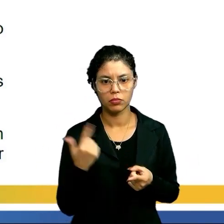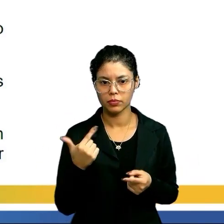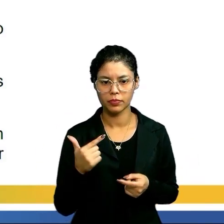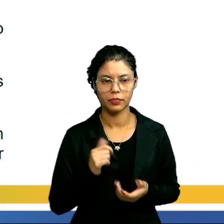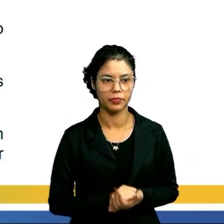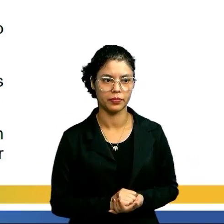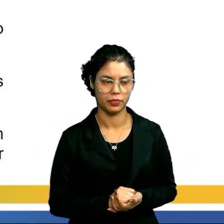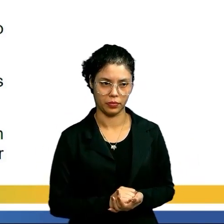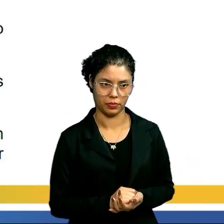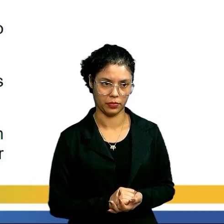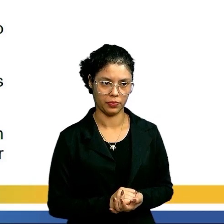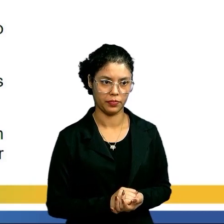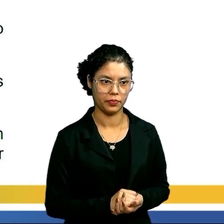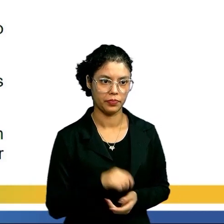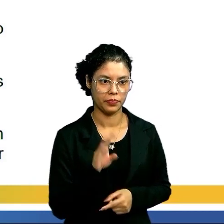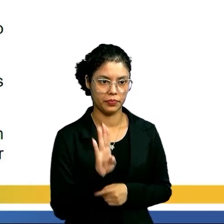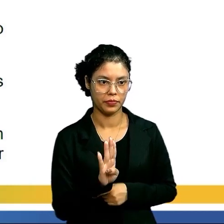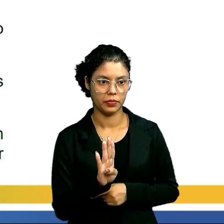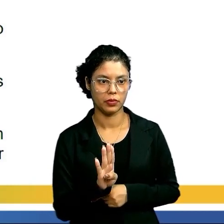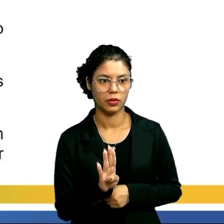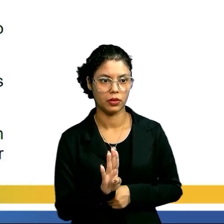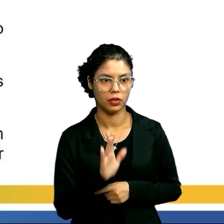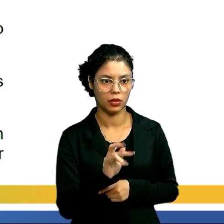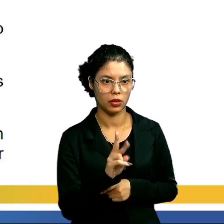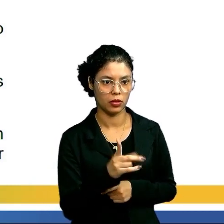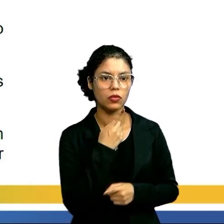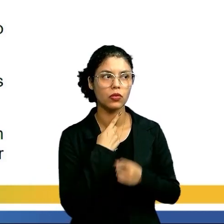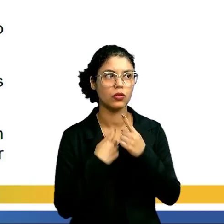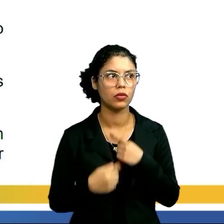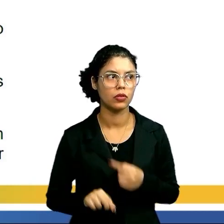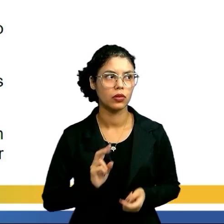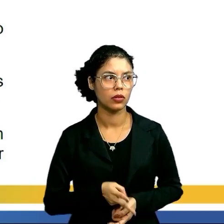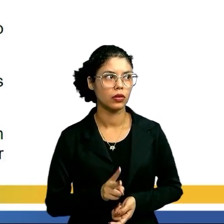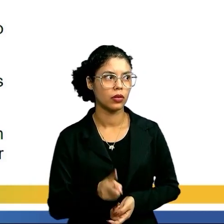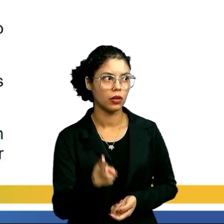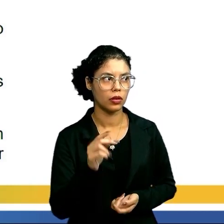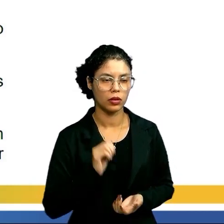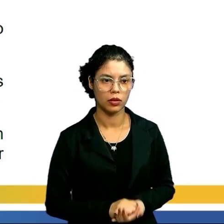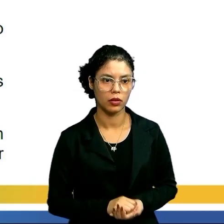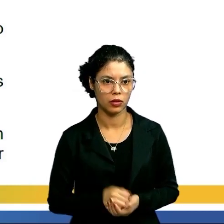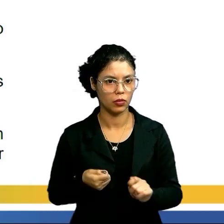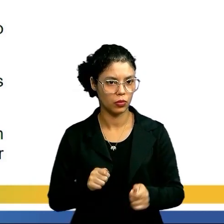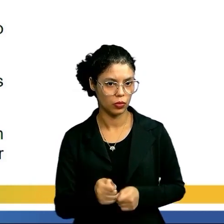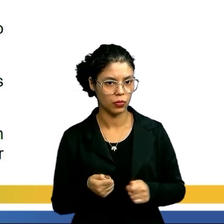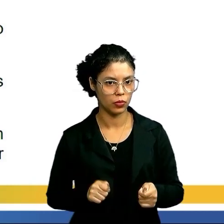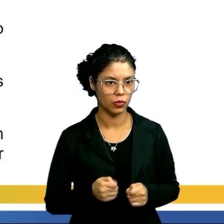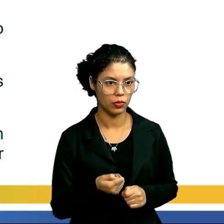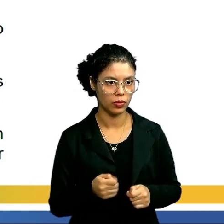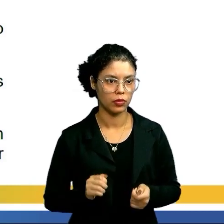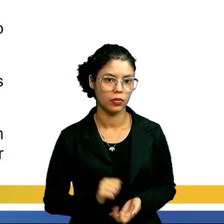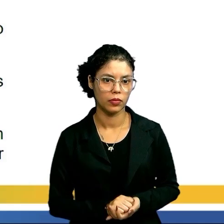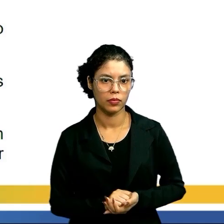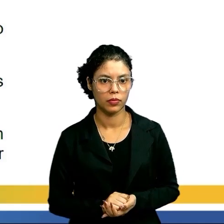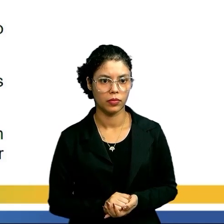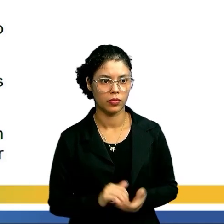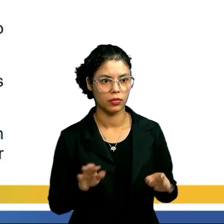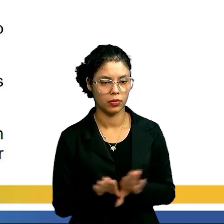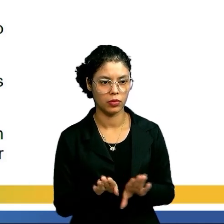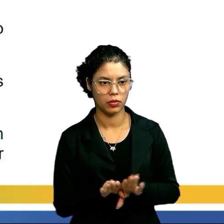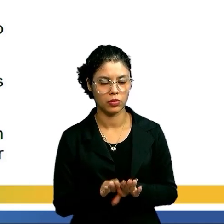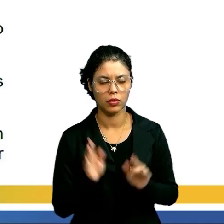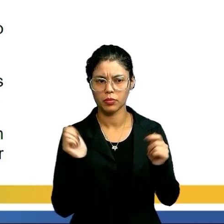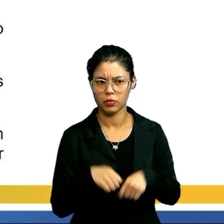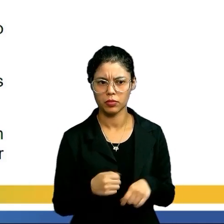dos mesmos direitos. Letra B, a legitimidade do desejo de dominância de uma minoria está